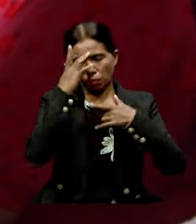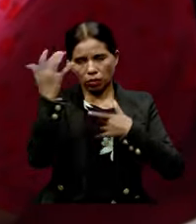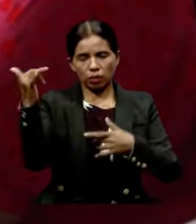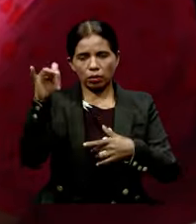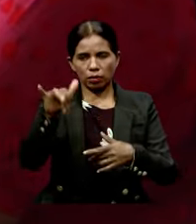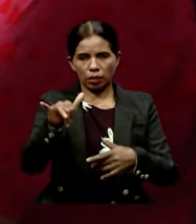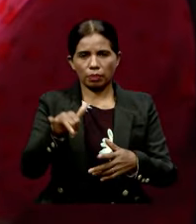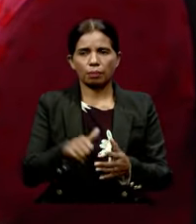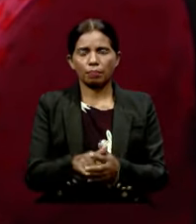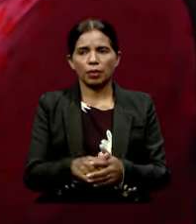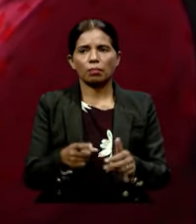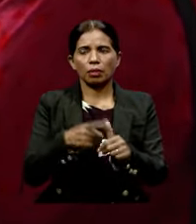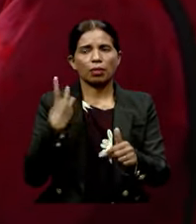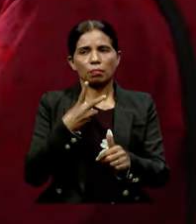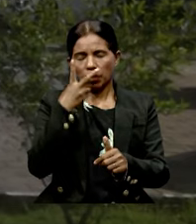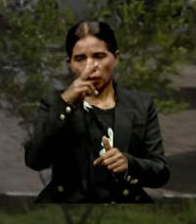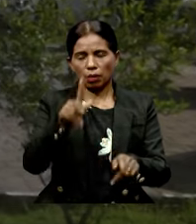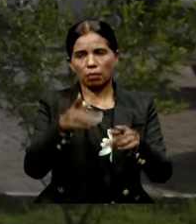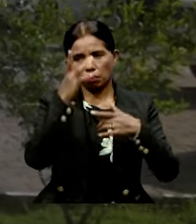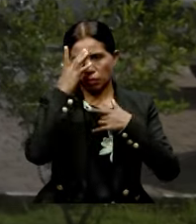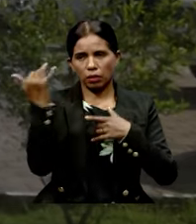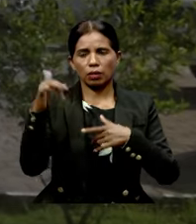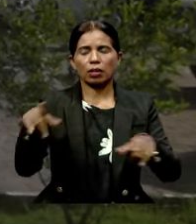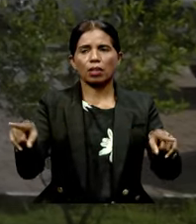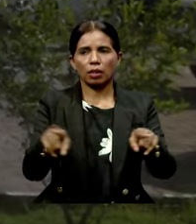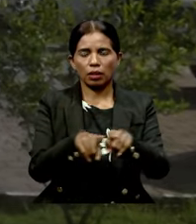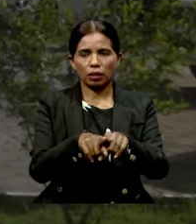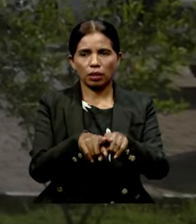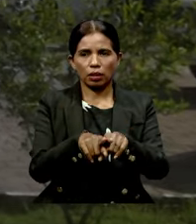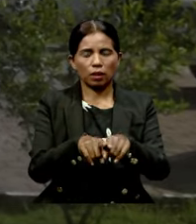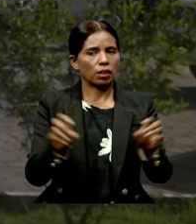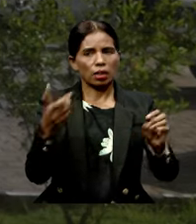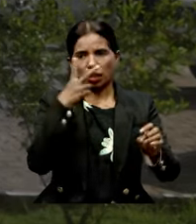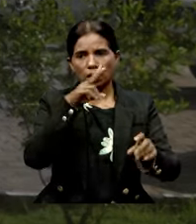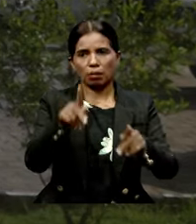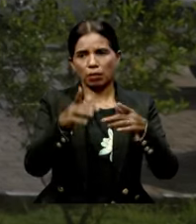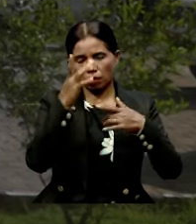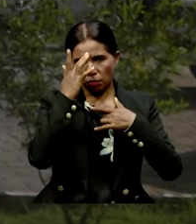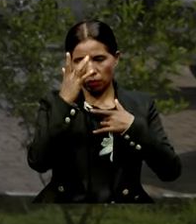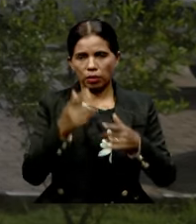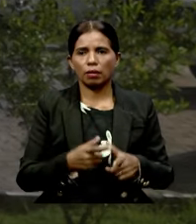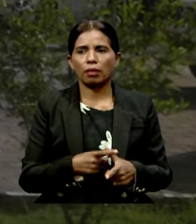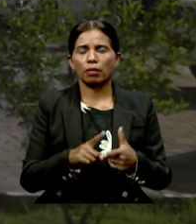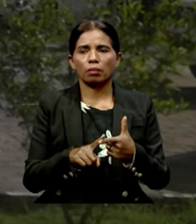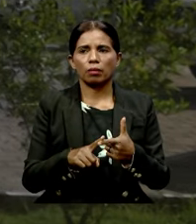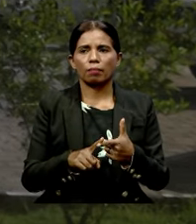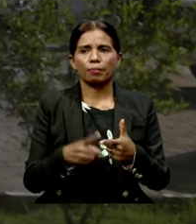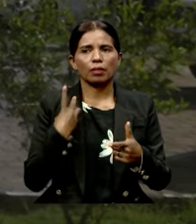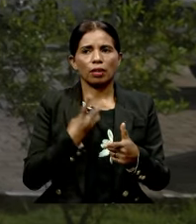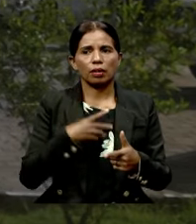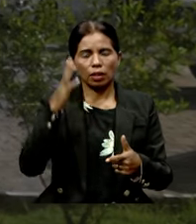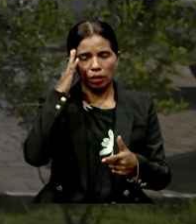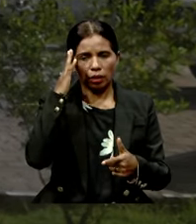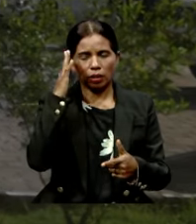Liu primeiro a mi hareca tak paciente sira ha nessa rotu la hareba e manimoras. E ta hatenica tak